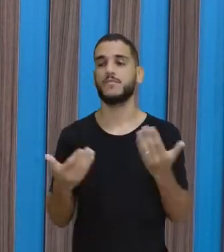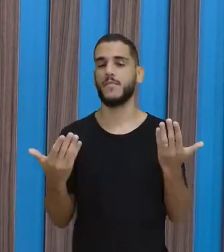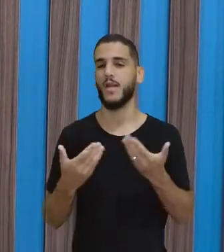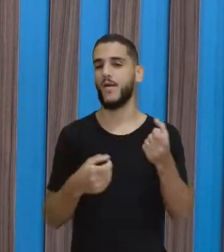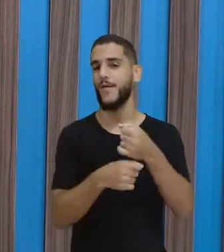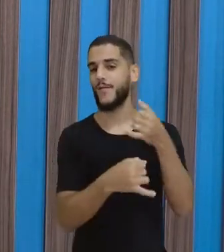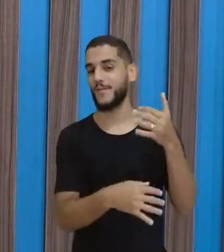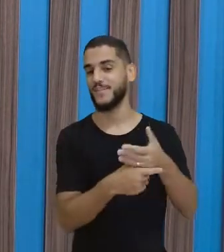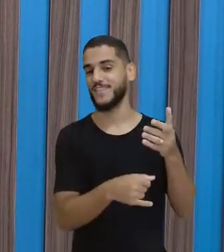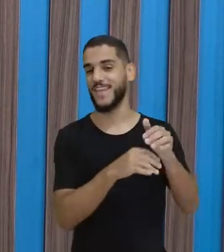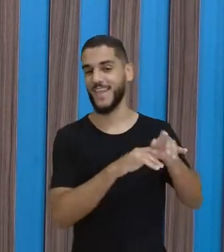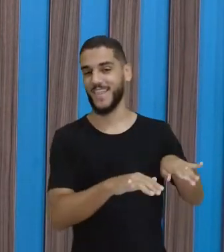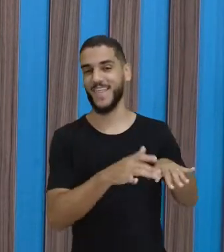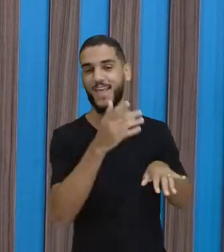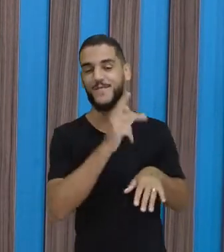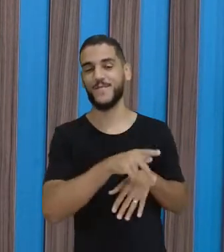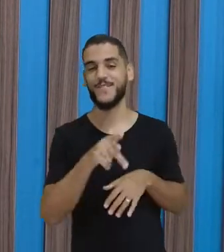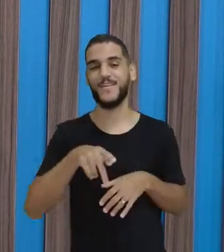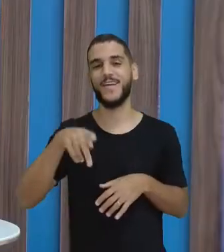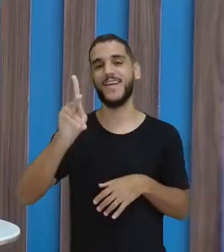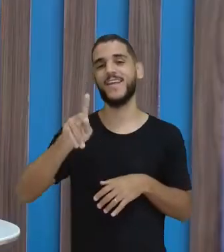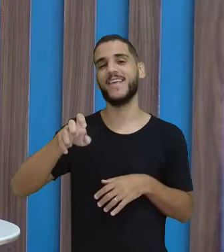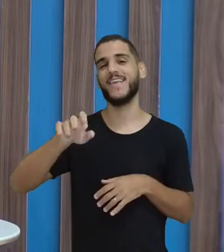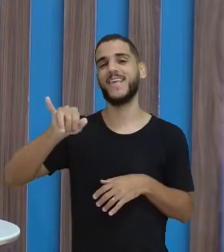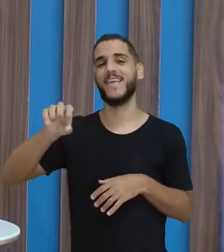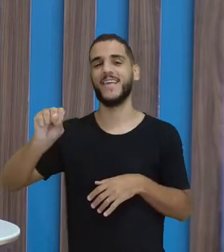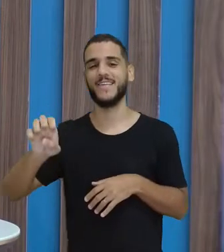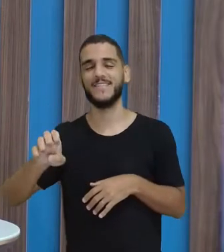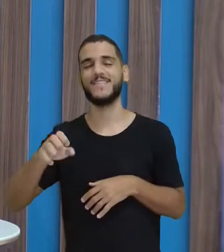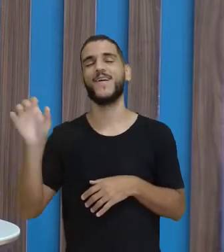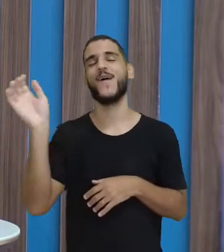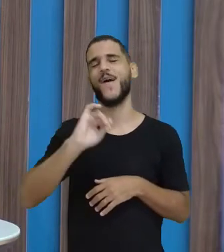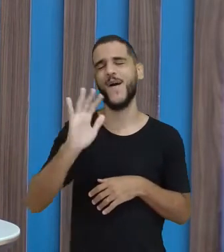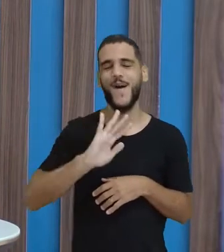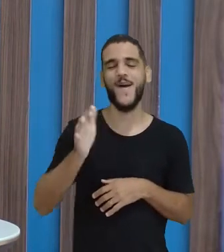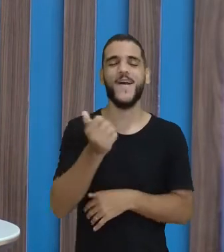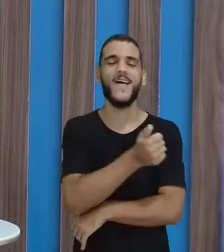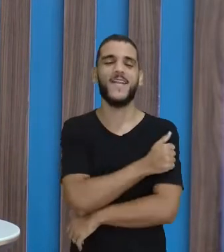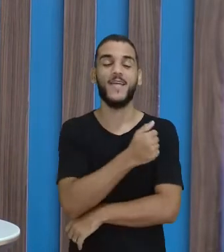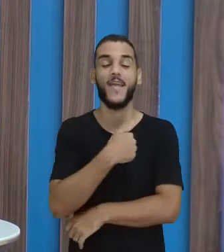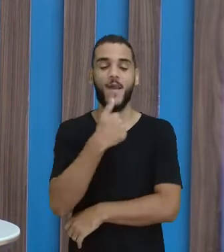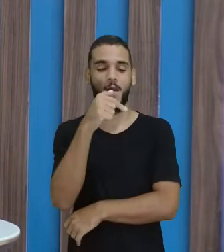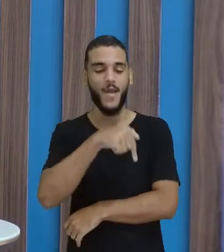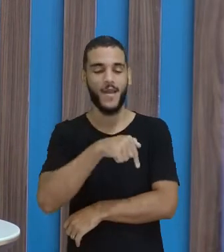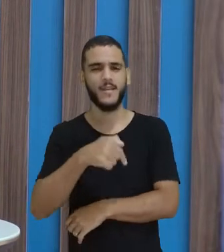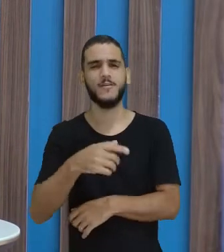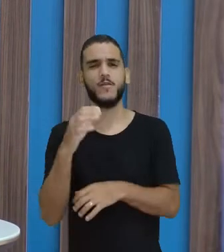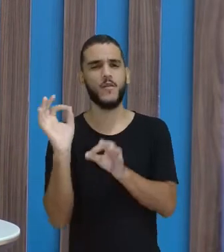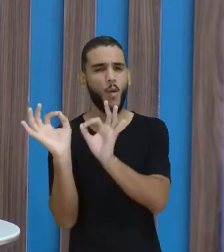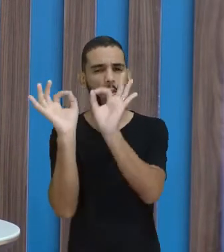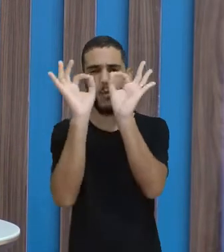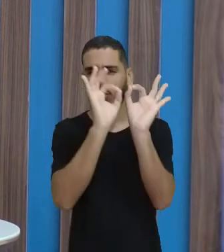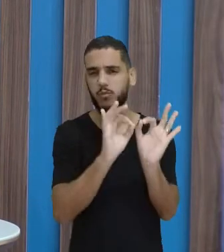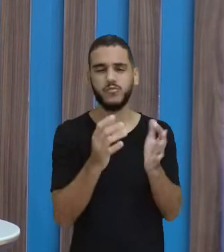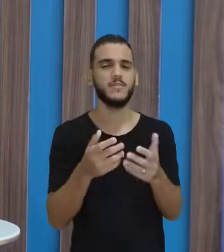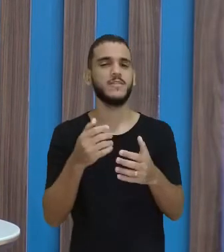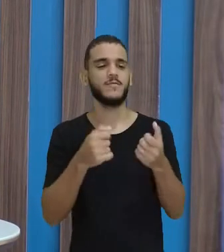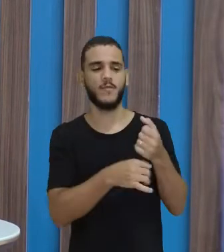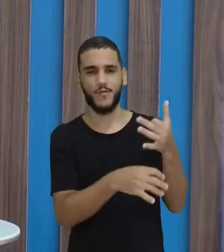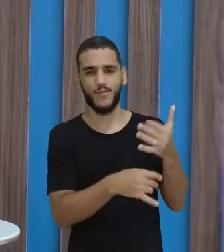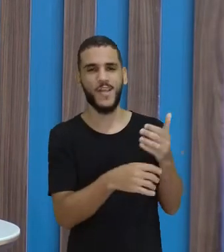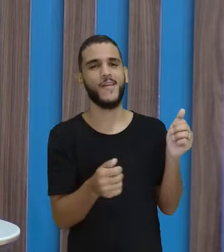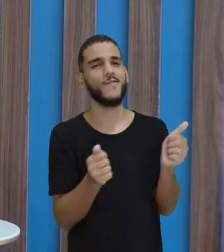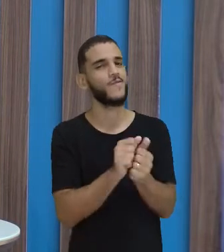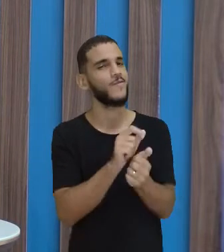professora Keise. E aí, Keise? Olá, professora Sandra. Oi, estudantes. Estou aqui, hein? Só acompanhando o chat com